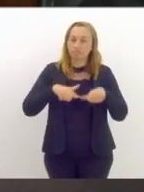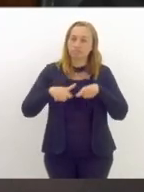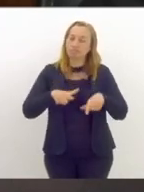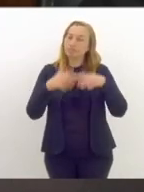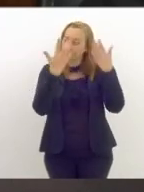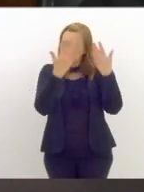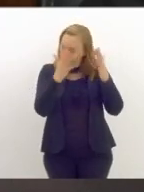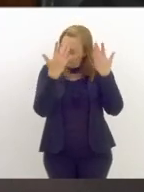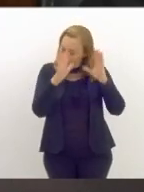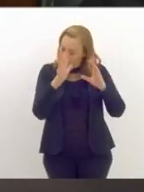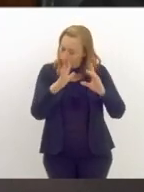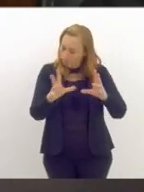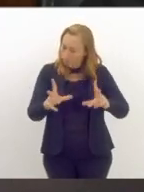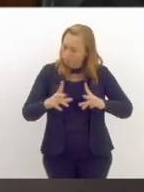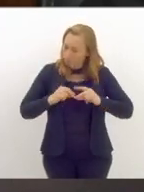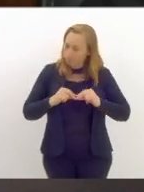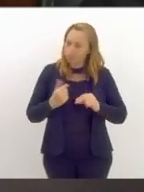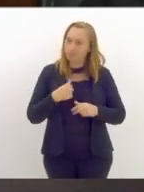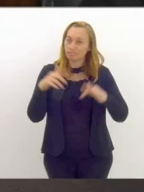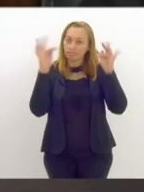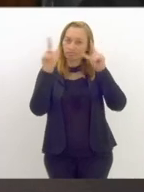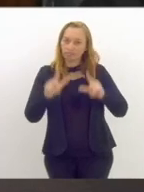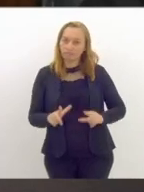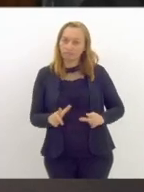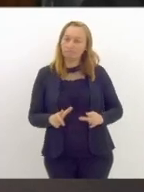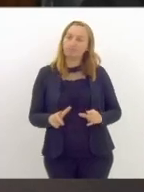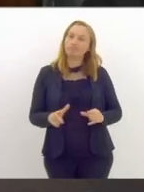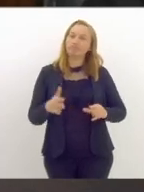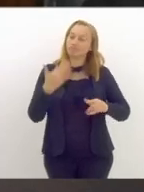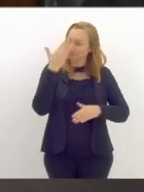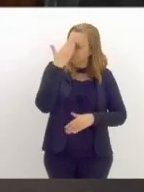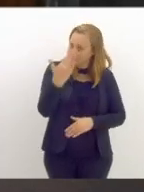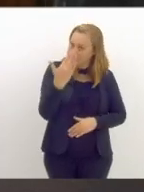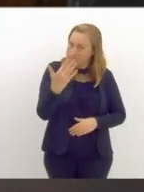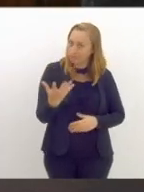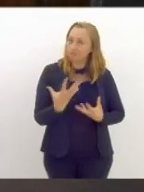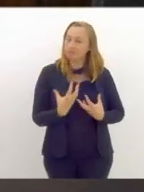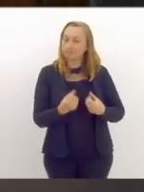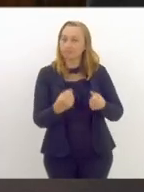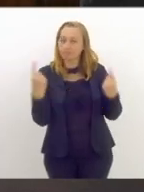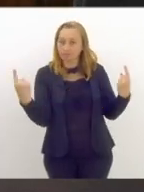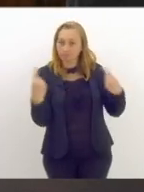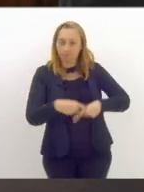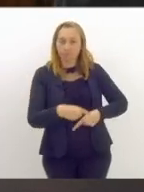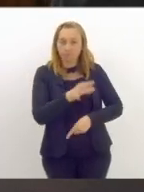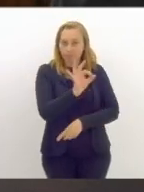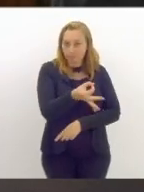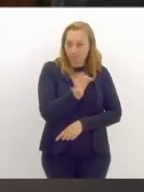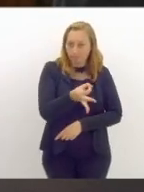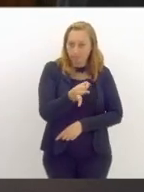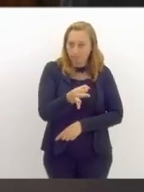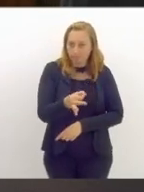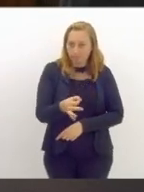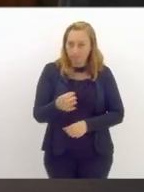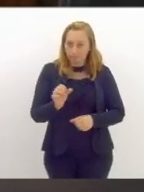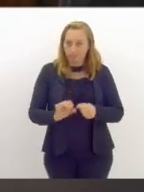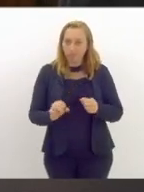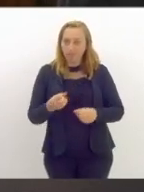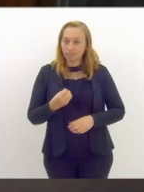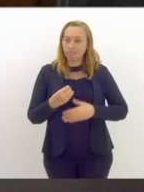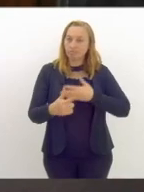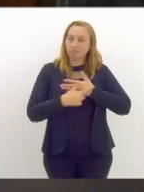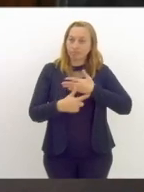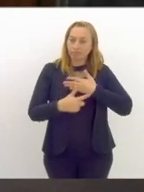parabéns, você merece muito, estou muito feliz e muito obrigada por ter aceito esse desafio. Tenho certeza de que você fez assim, um grande